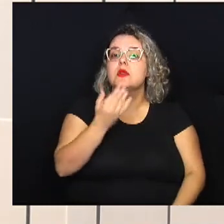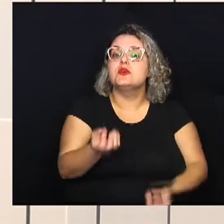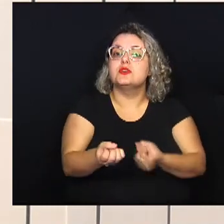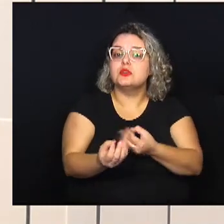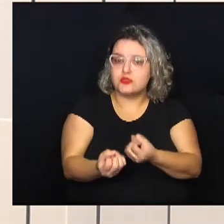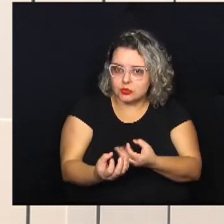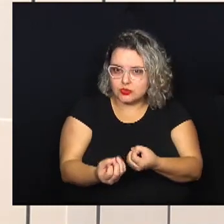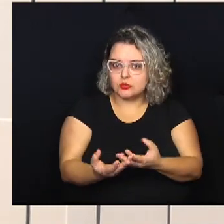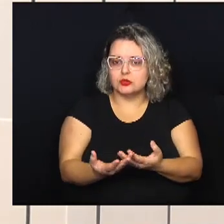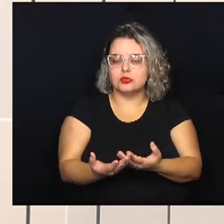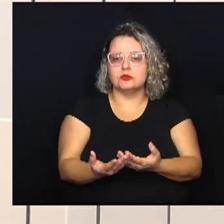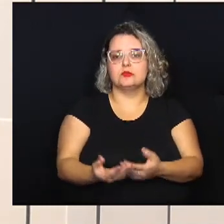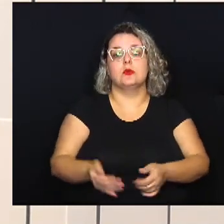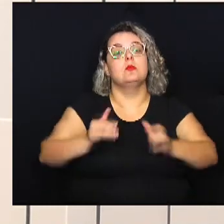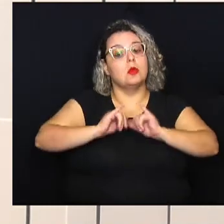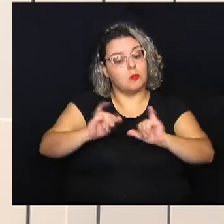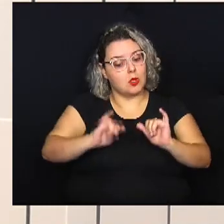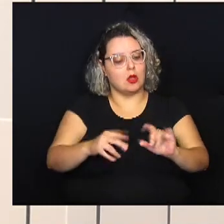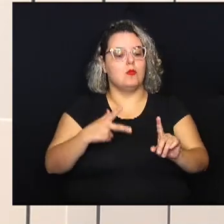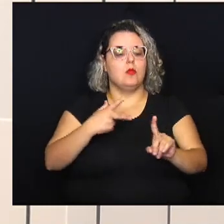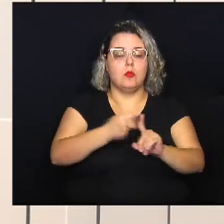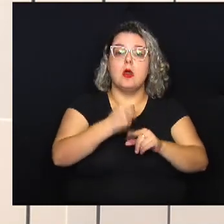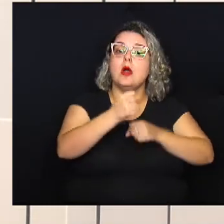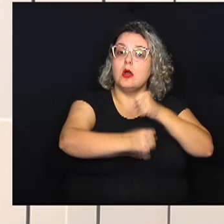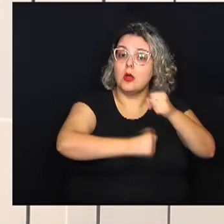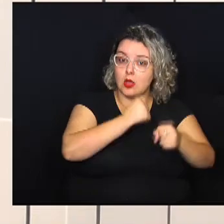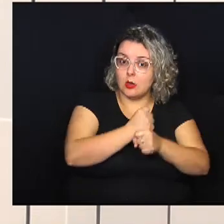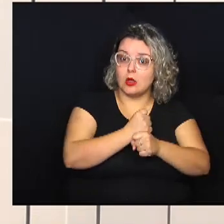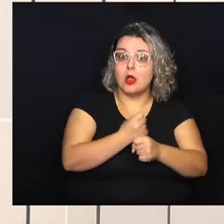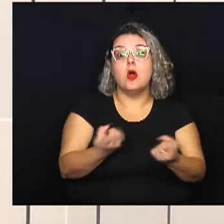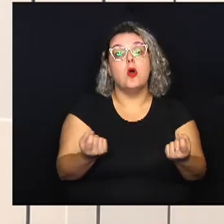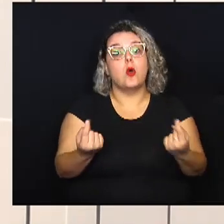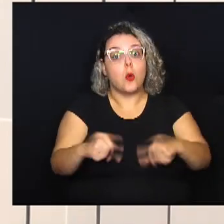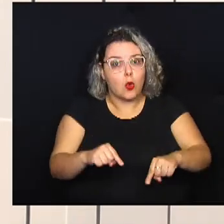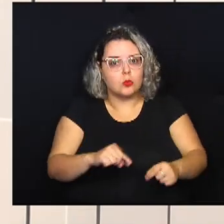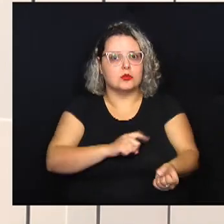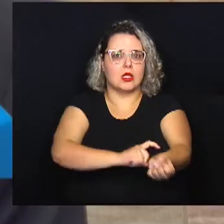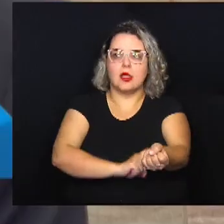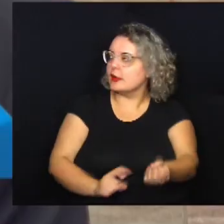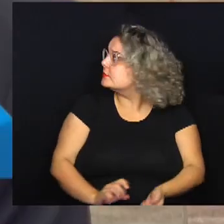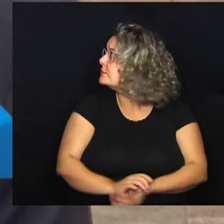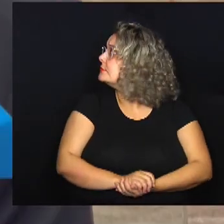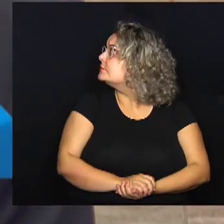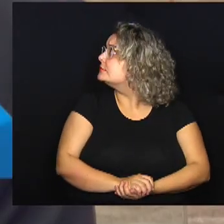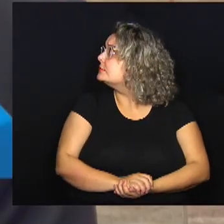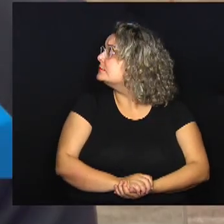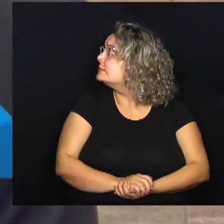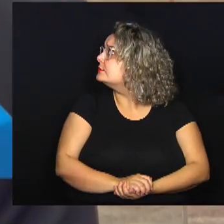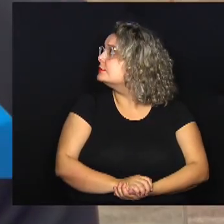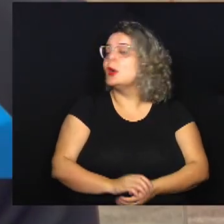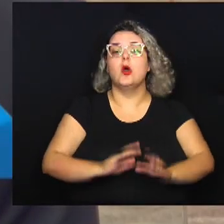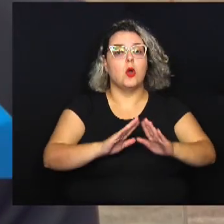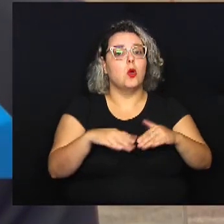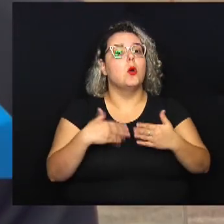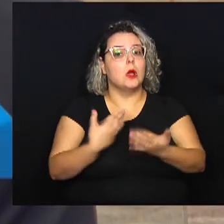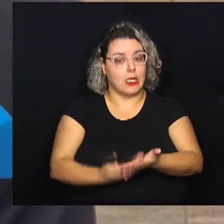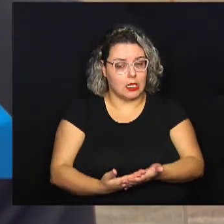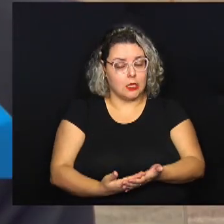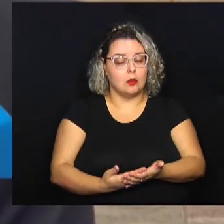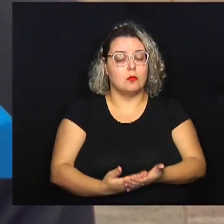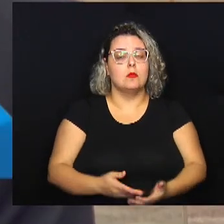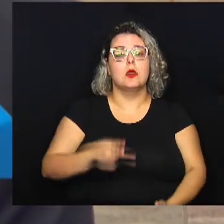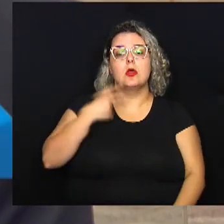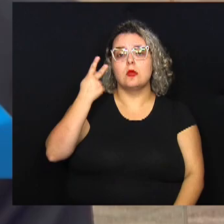a campanha de vacinação anual antirrábica. Um requerimento apresentado pelo vereador